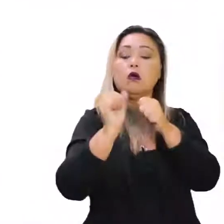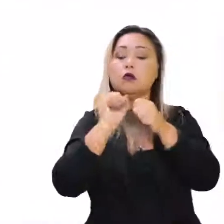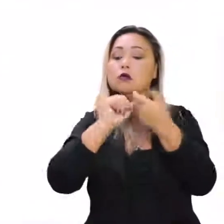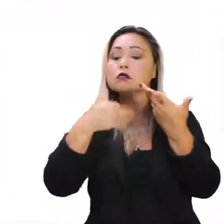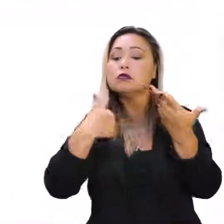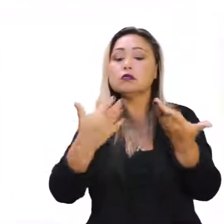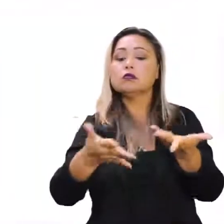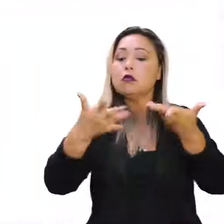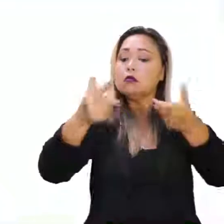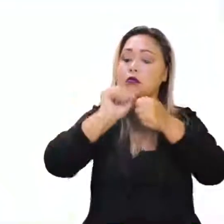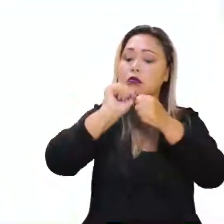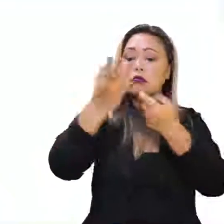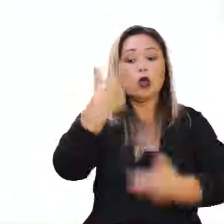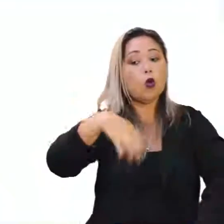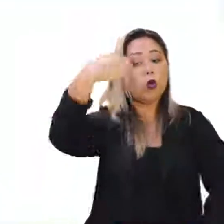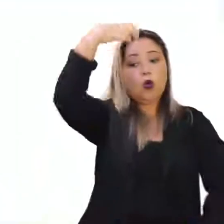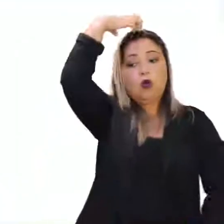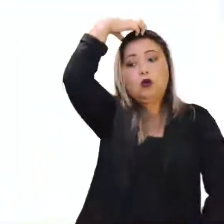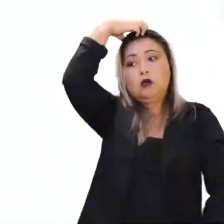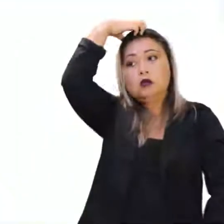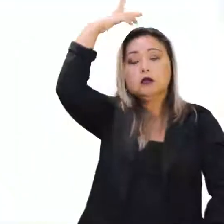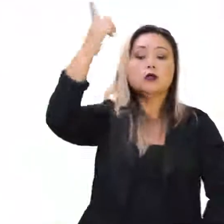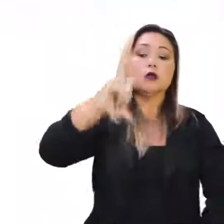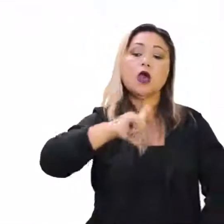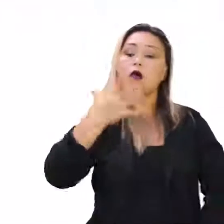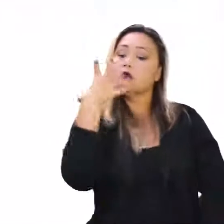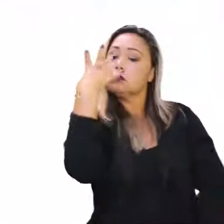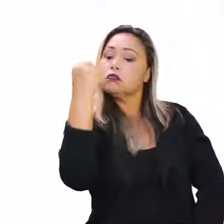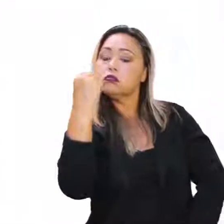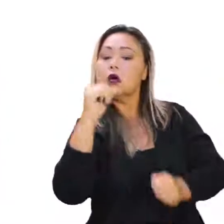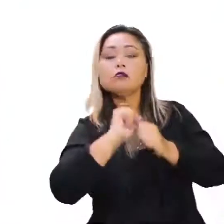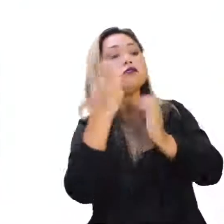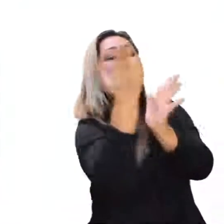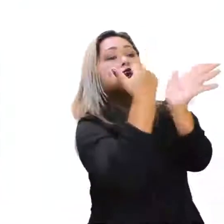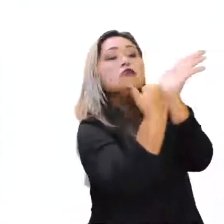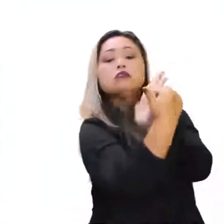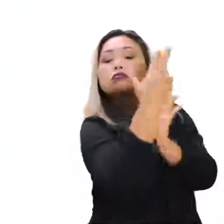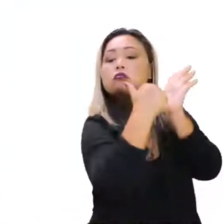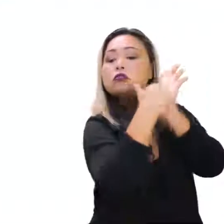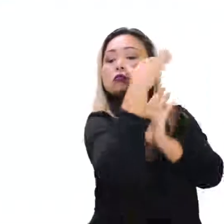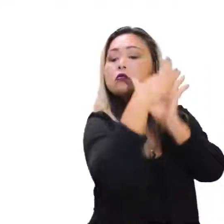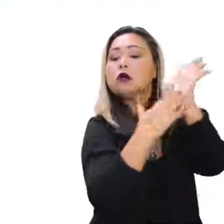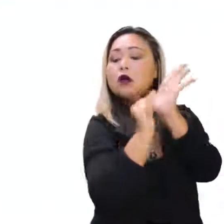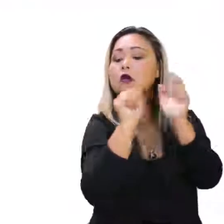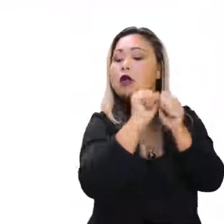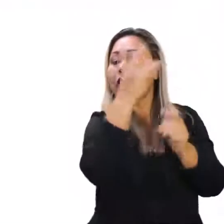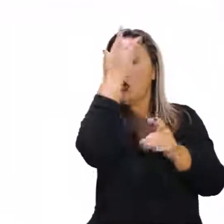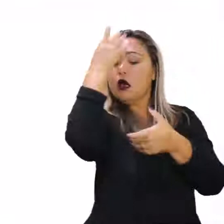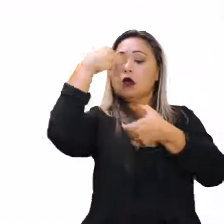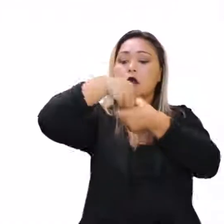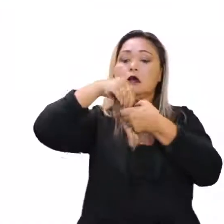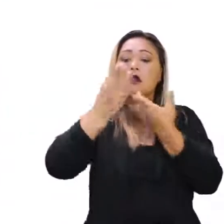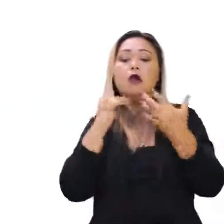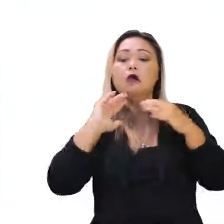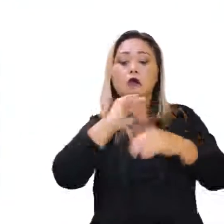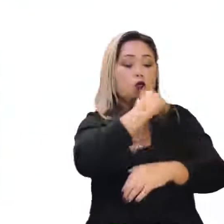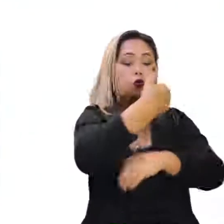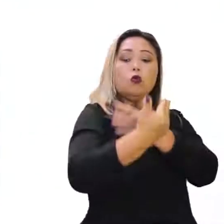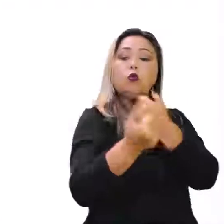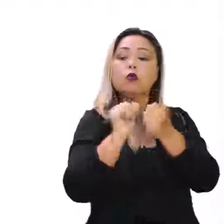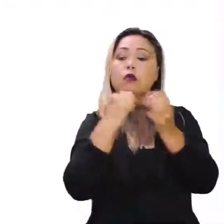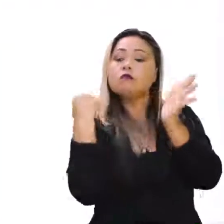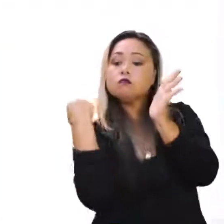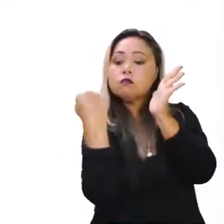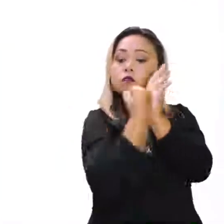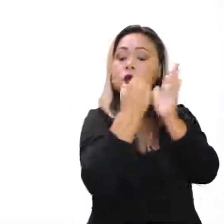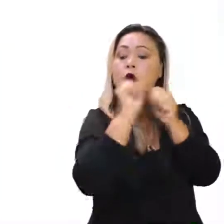de aclamação e coroação, retratos oficiais de personalidades e membros da nobreza e registros variados